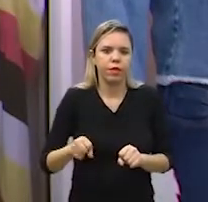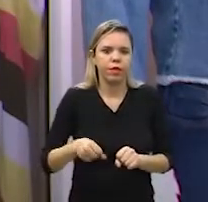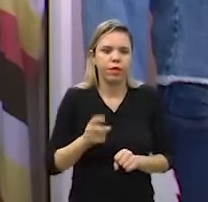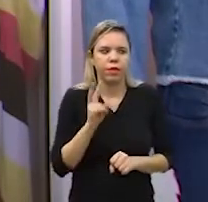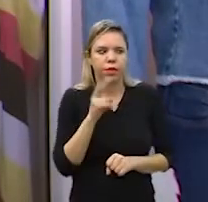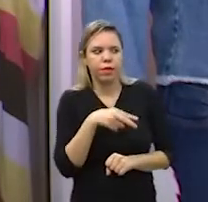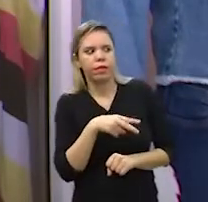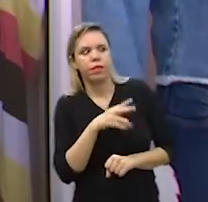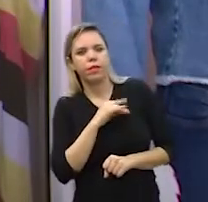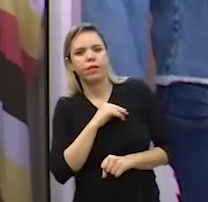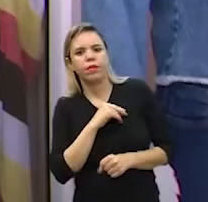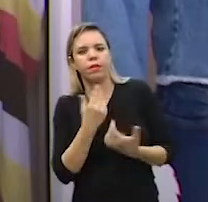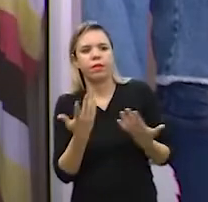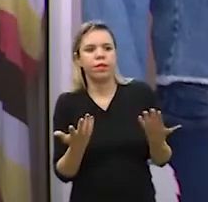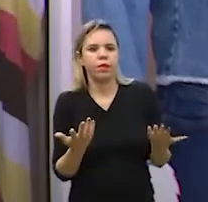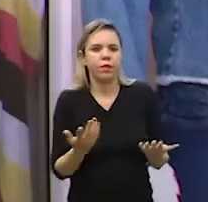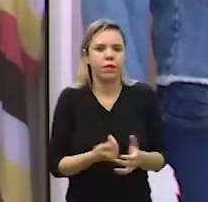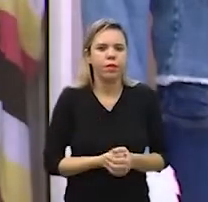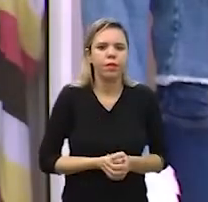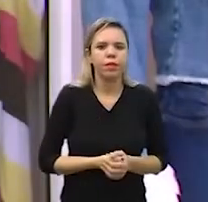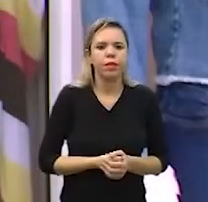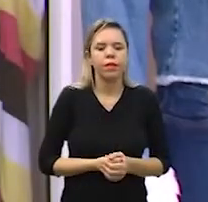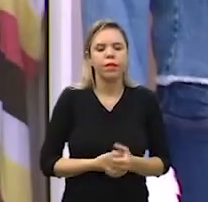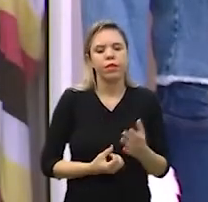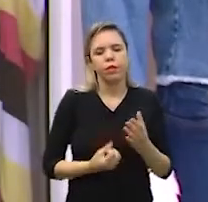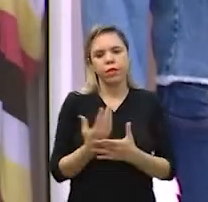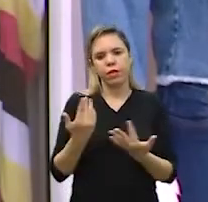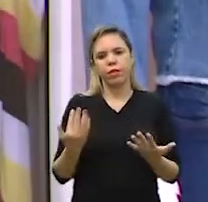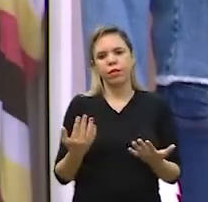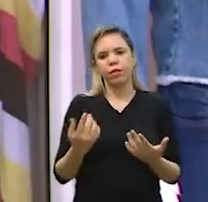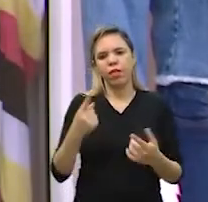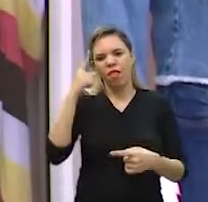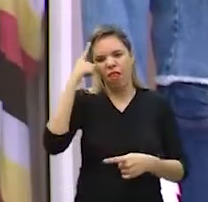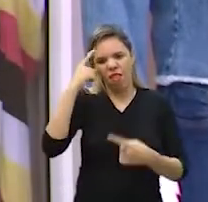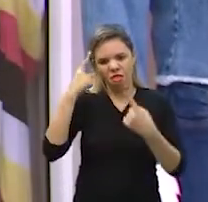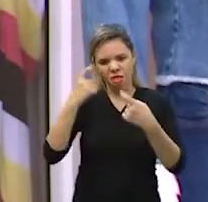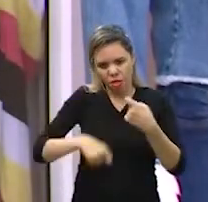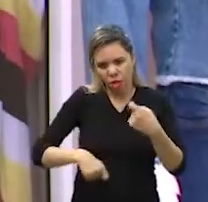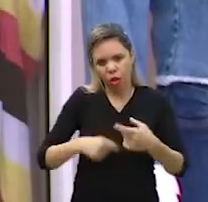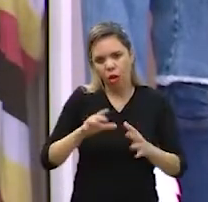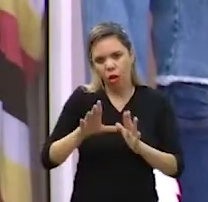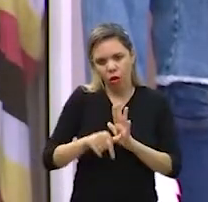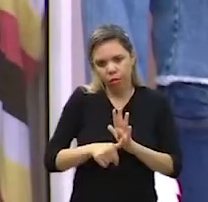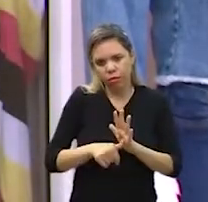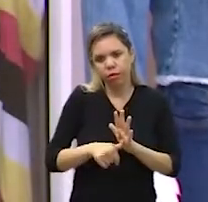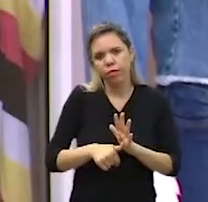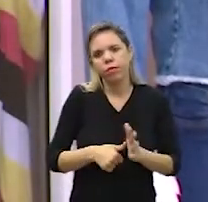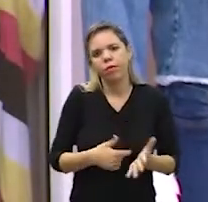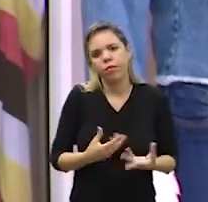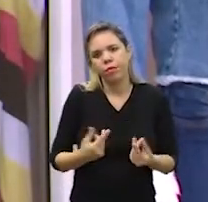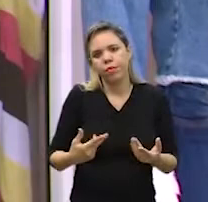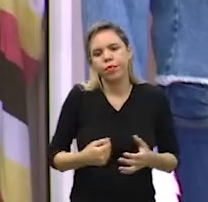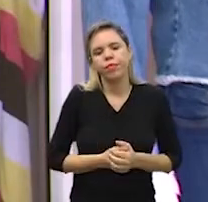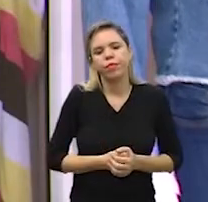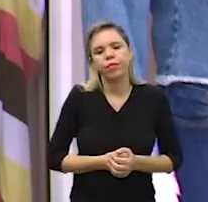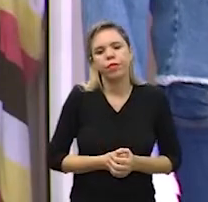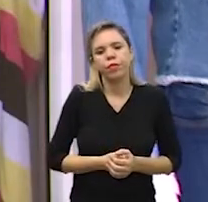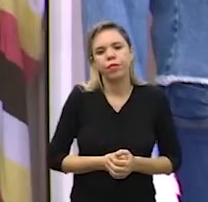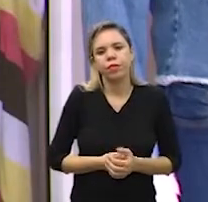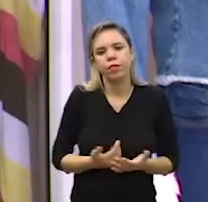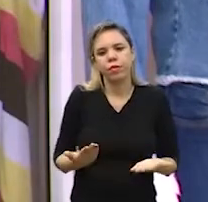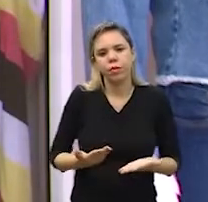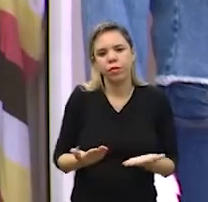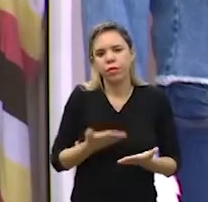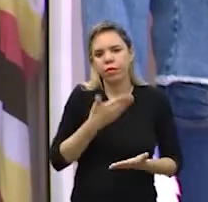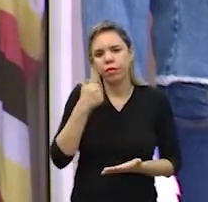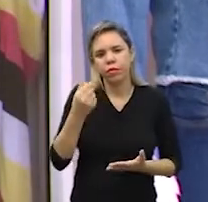fato vem uma moto você já olha meu Deus que que vai acontecer já aconteceu estupro roubo é muita